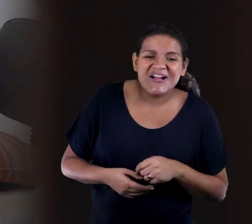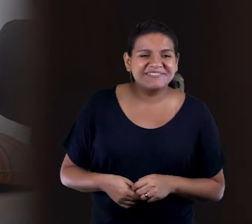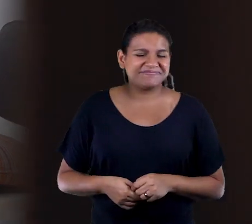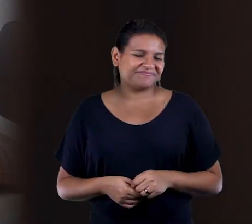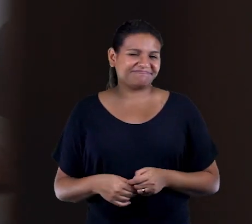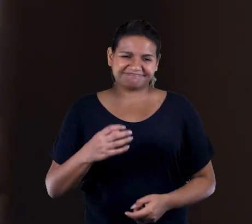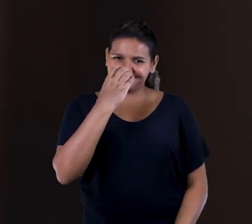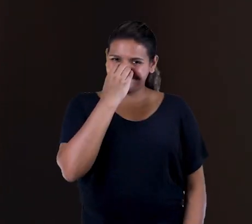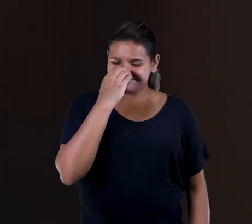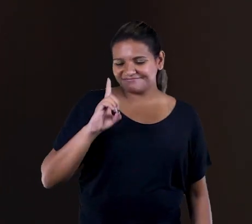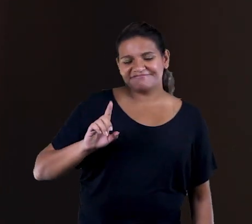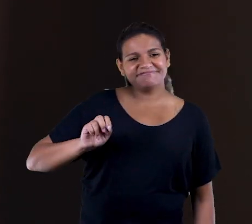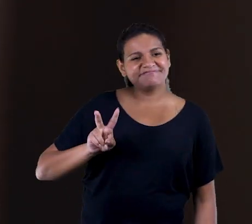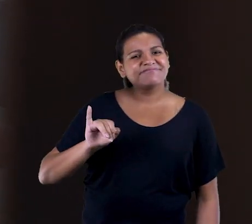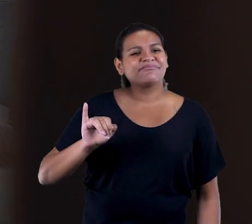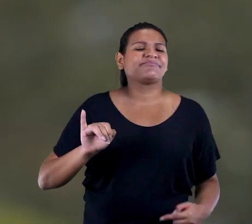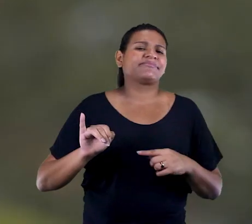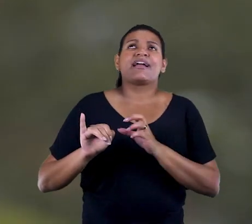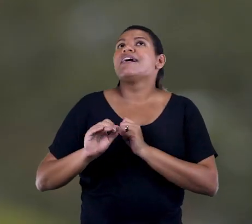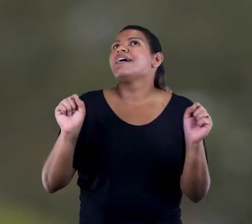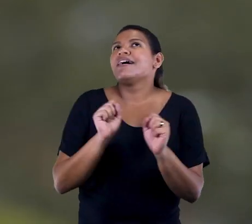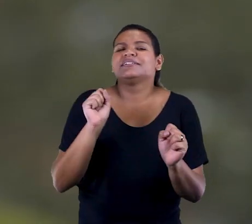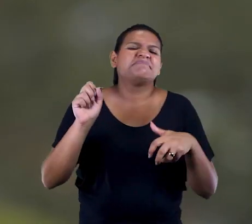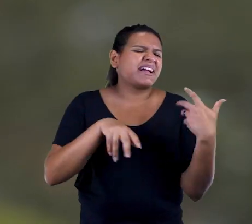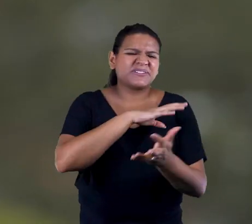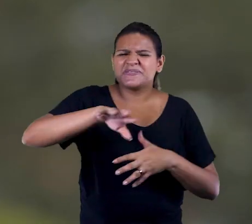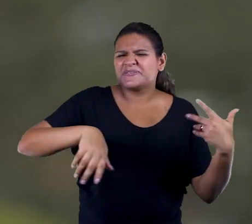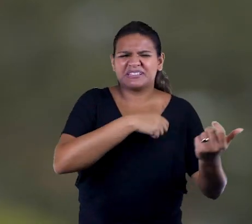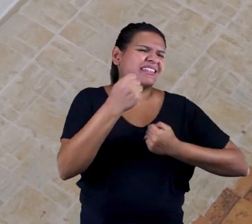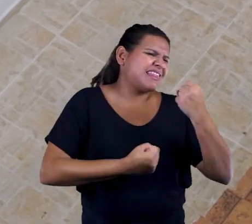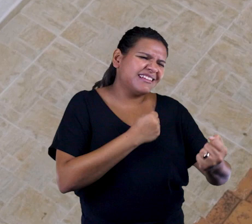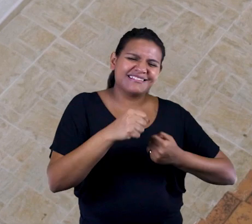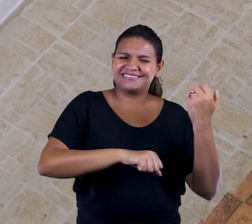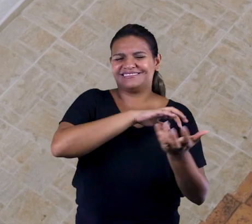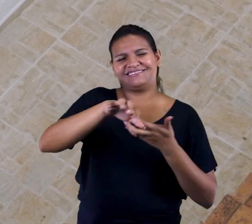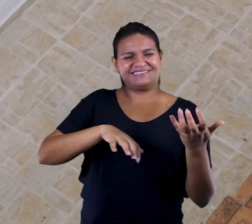O Davi! E o Davi adora, a gente percebeu que ele adora essa bagunça.